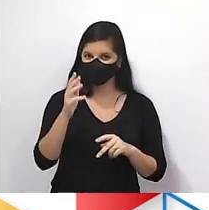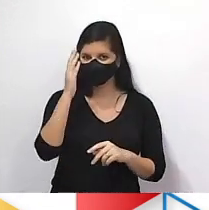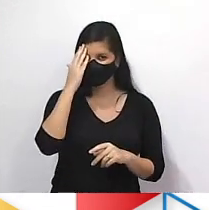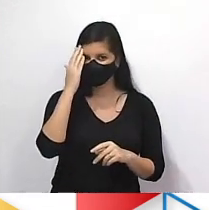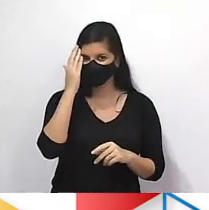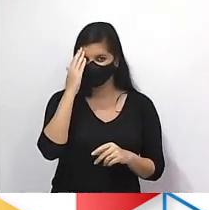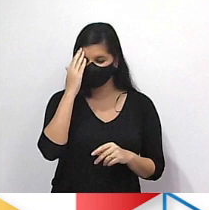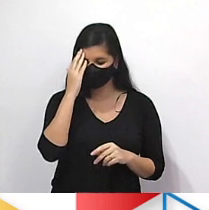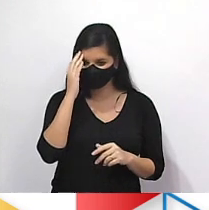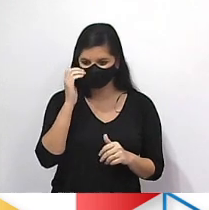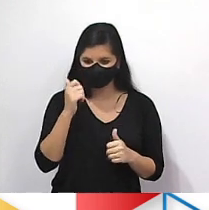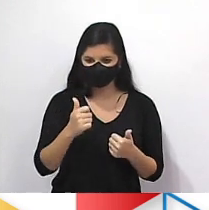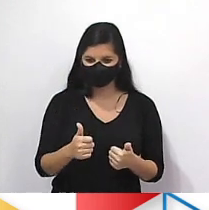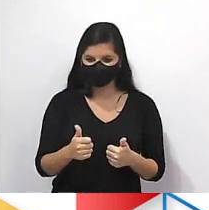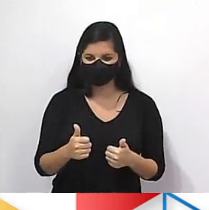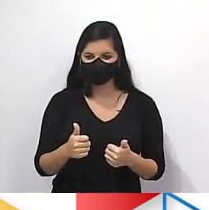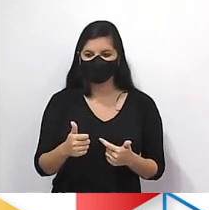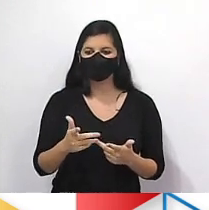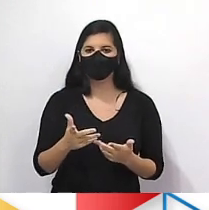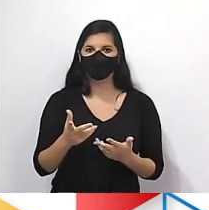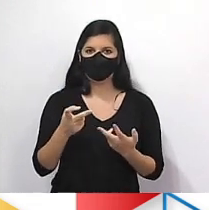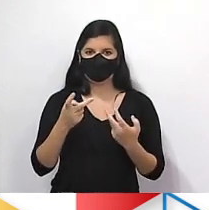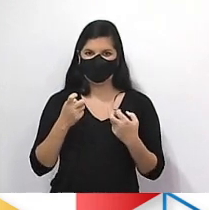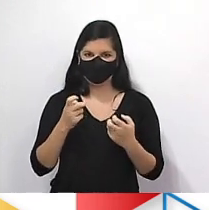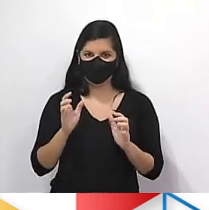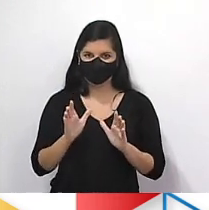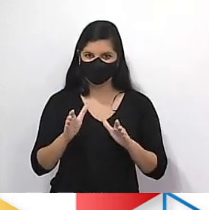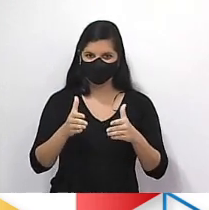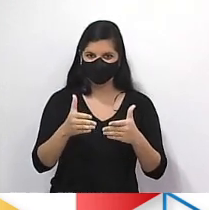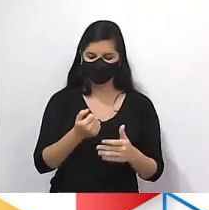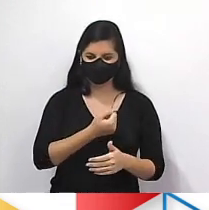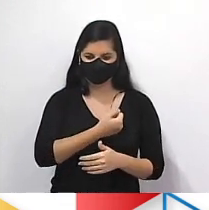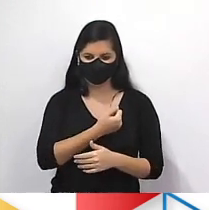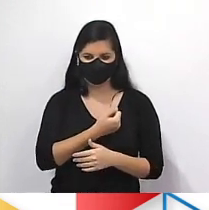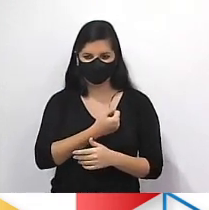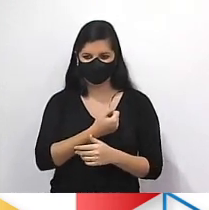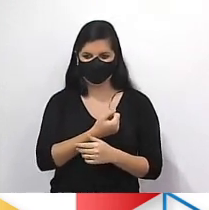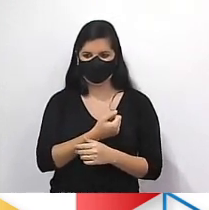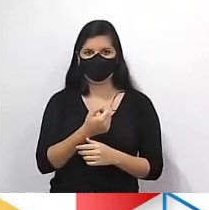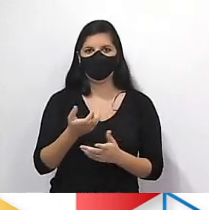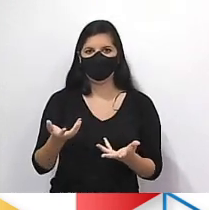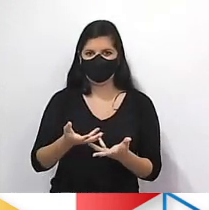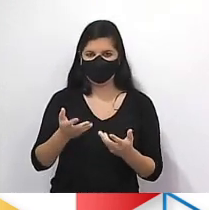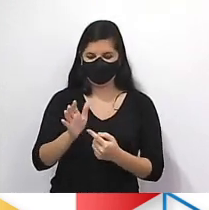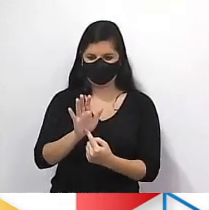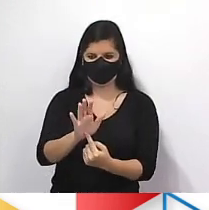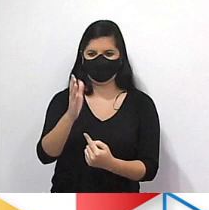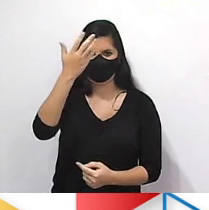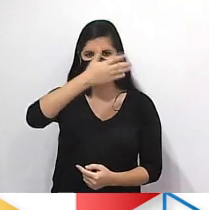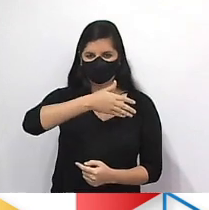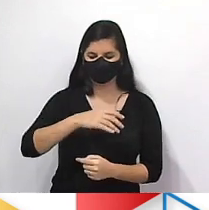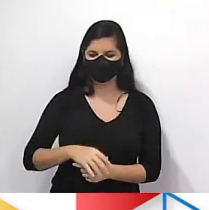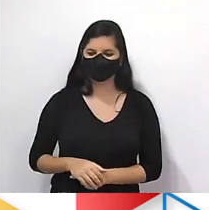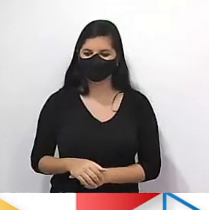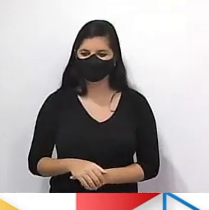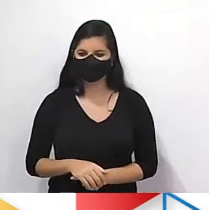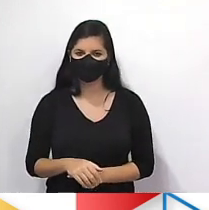entendendo? Agora, ó, se liga aí na animação, no foco no número racional e já vamos mostrar para vocês